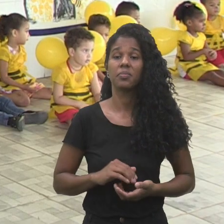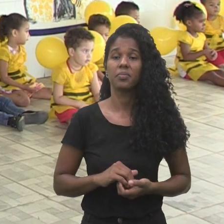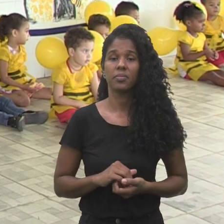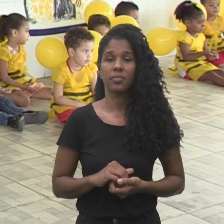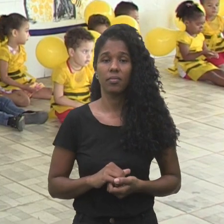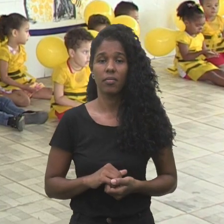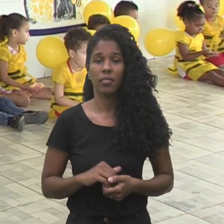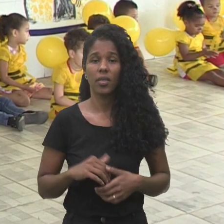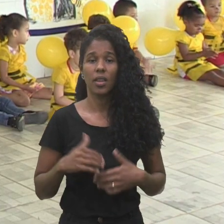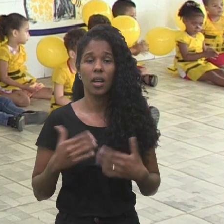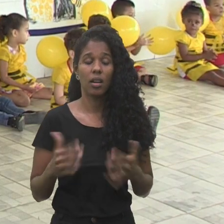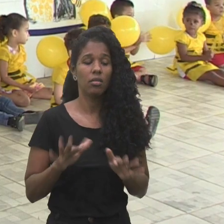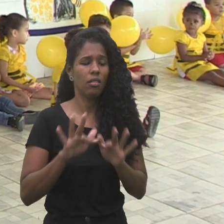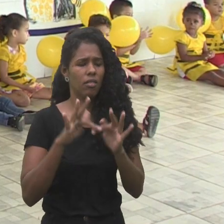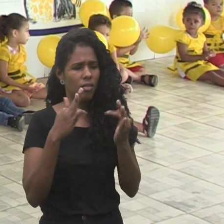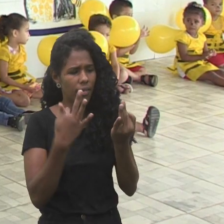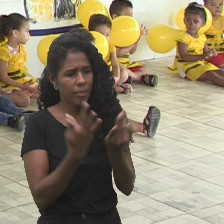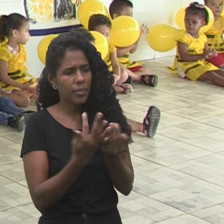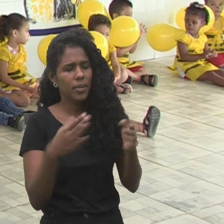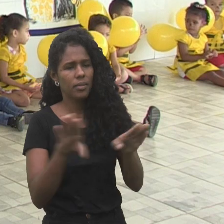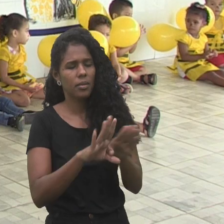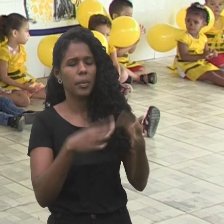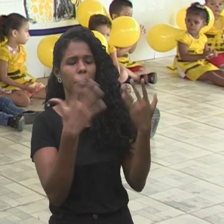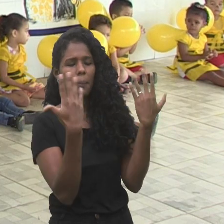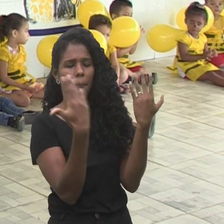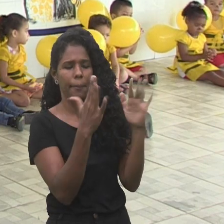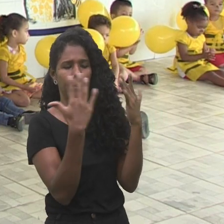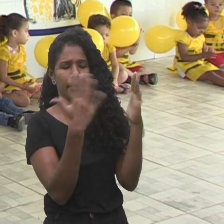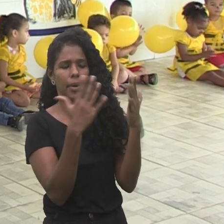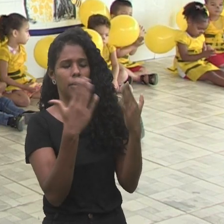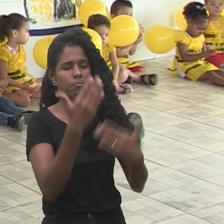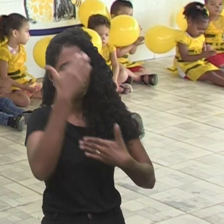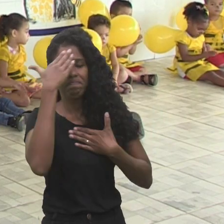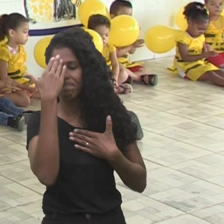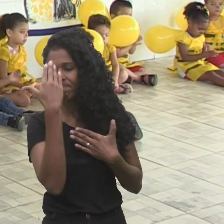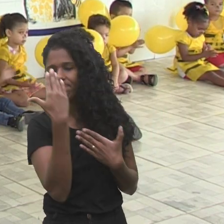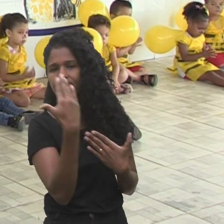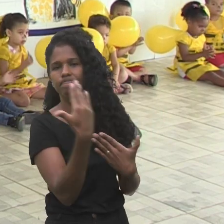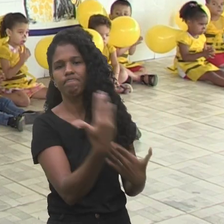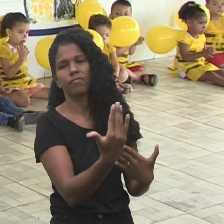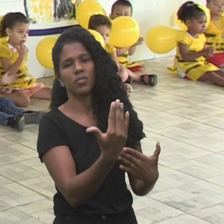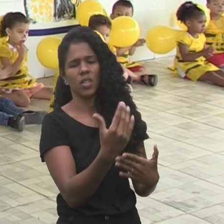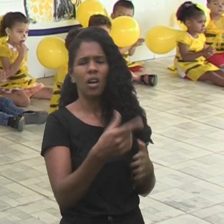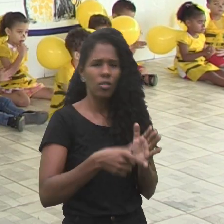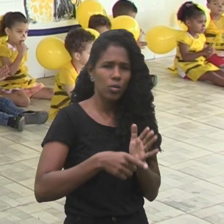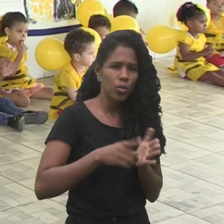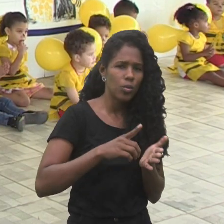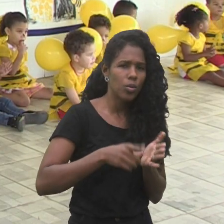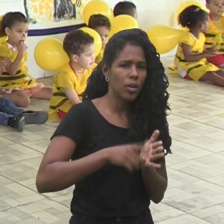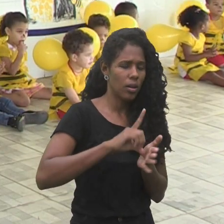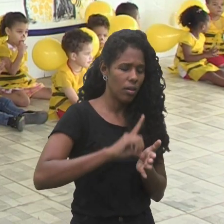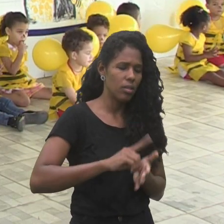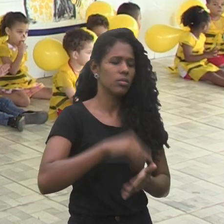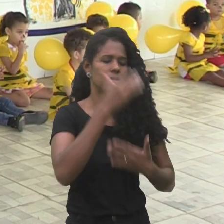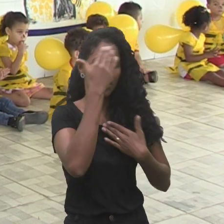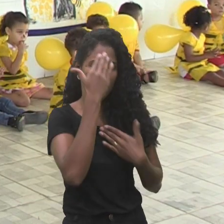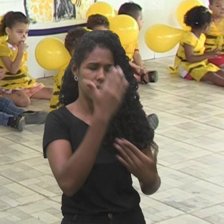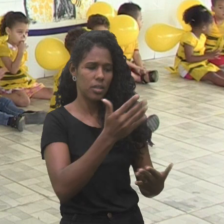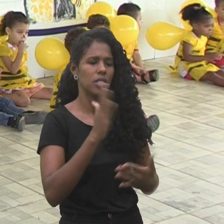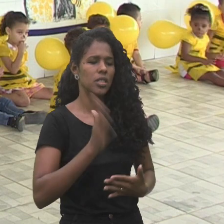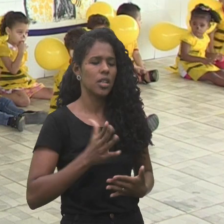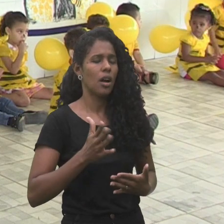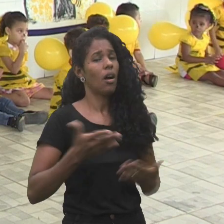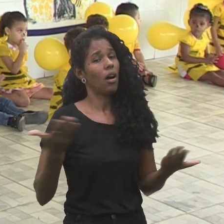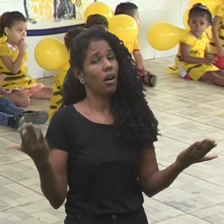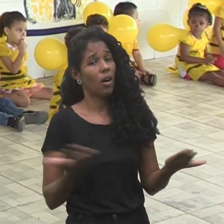E, famílias, vocês também estão de parabéns. Agradecemos, como a gente já havia falado, queríamos ter a presença de vocês em